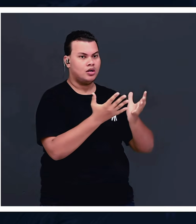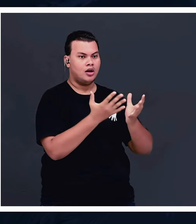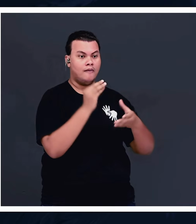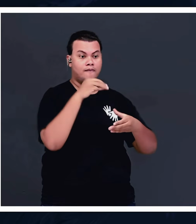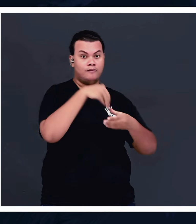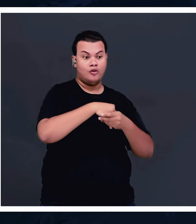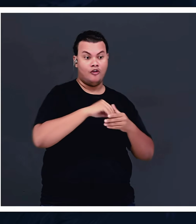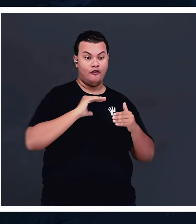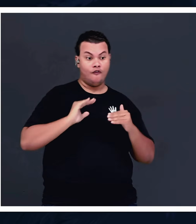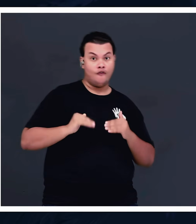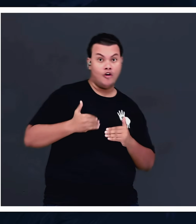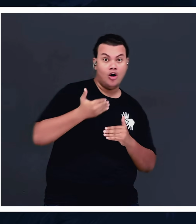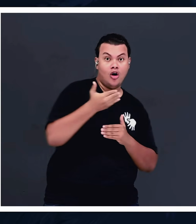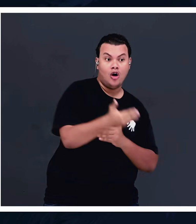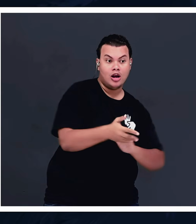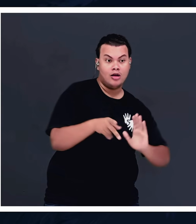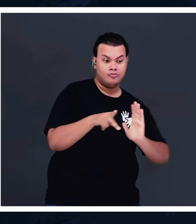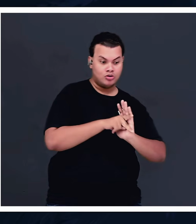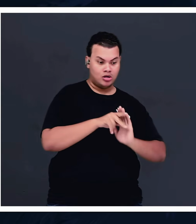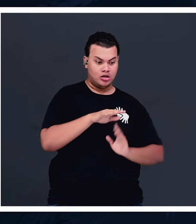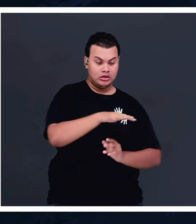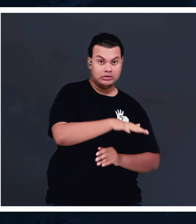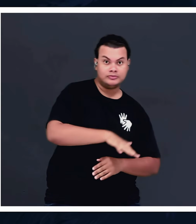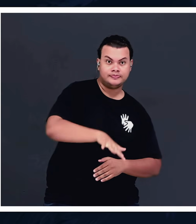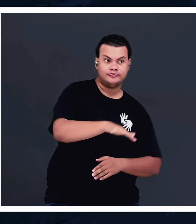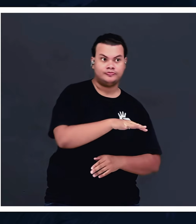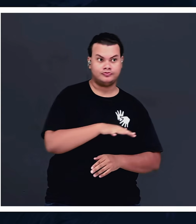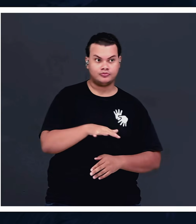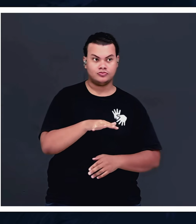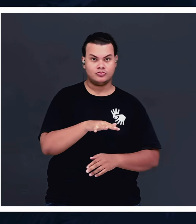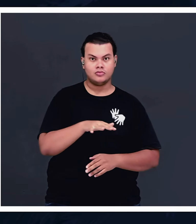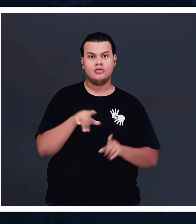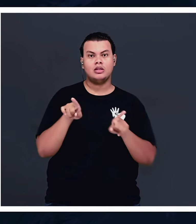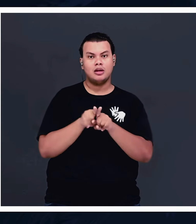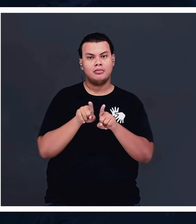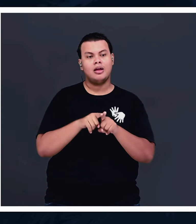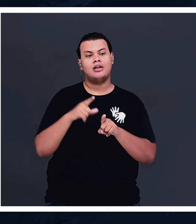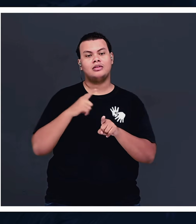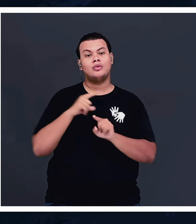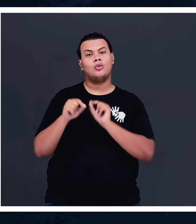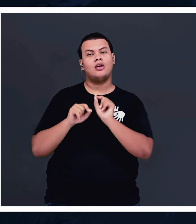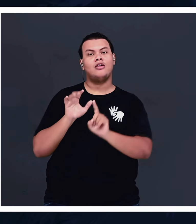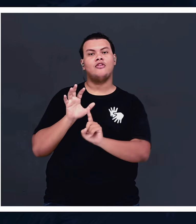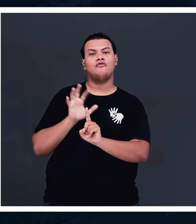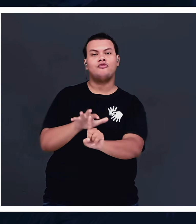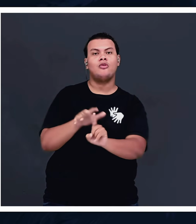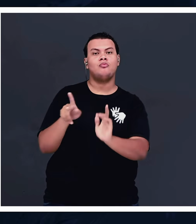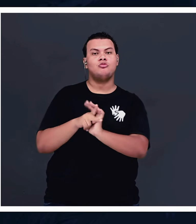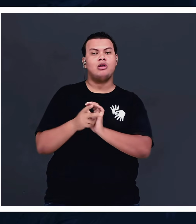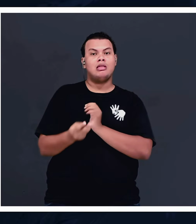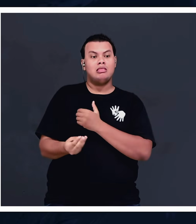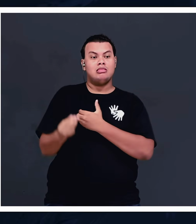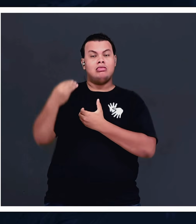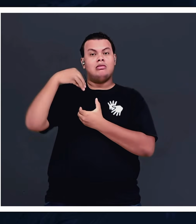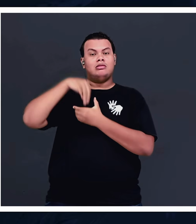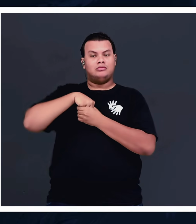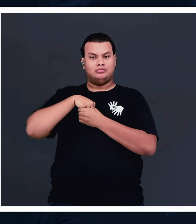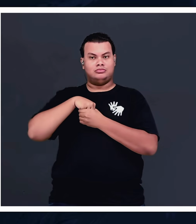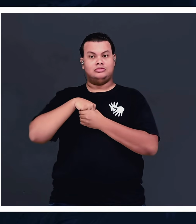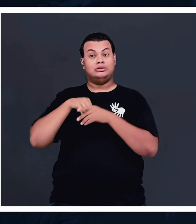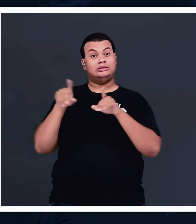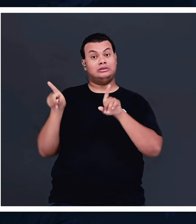de nós, né, o nosso exterior, também ela influencia o nosso interior